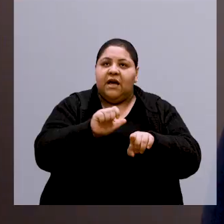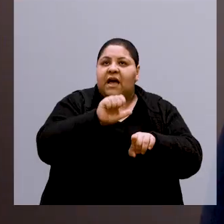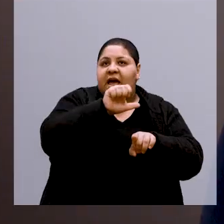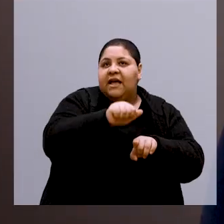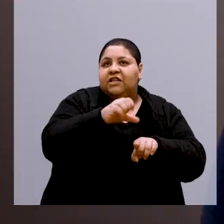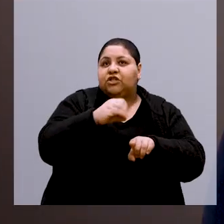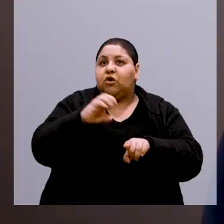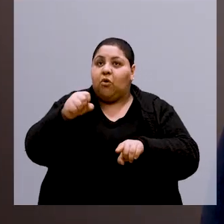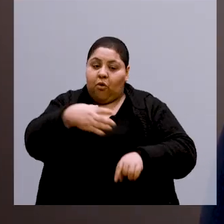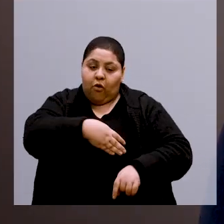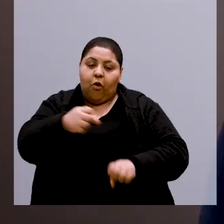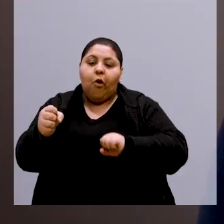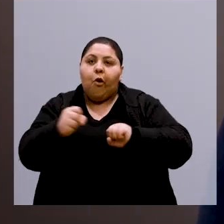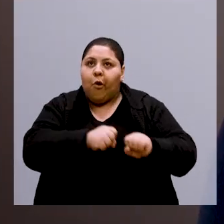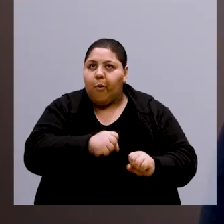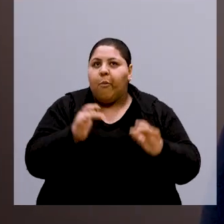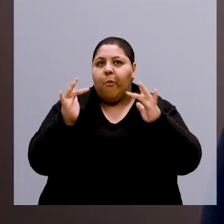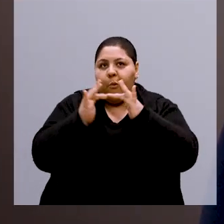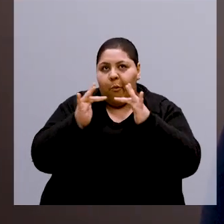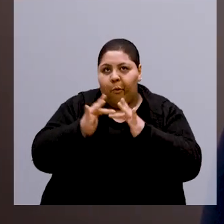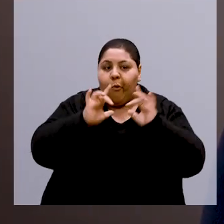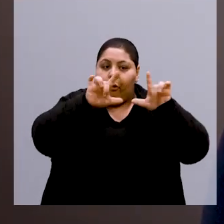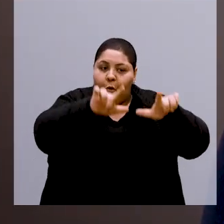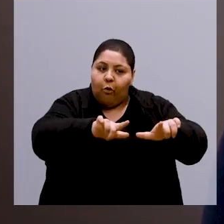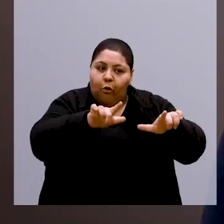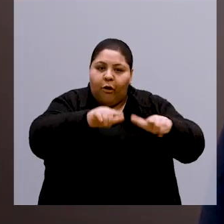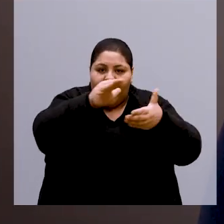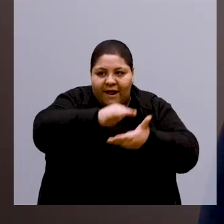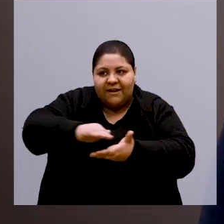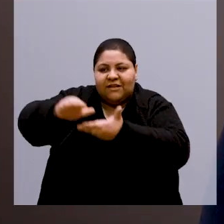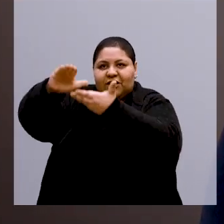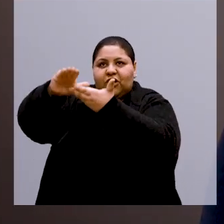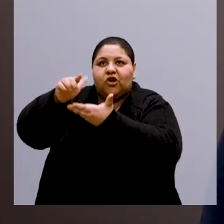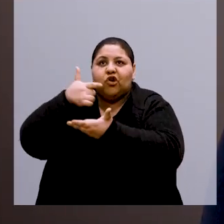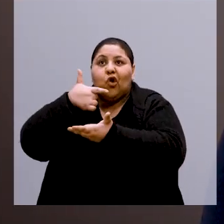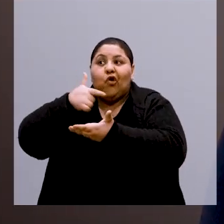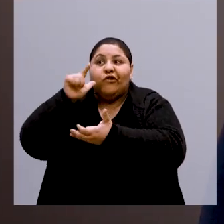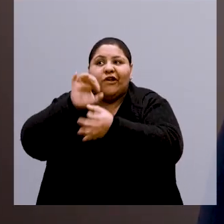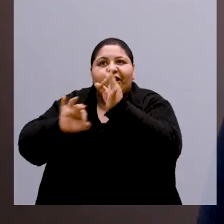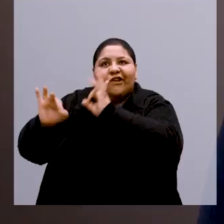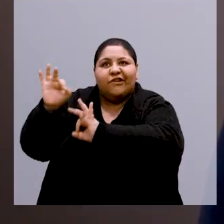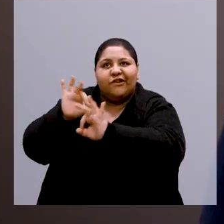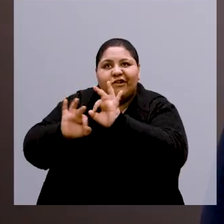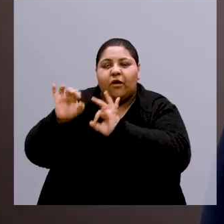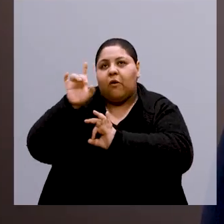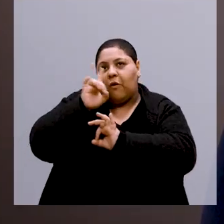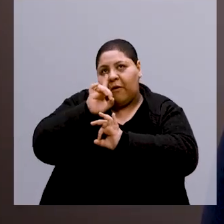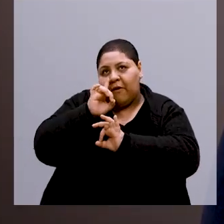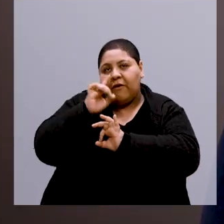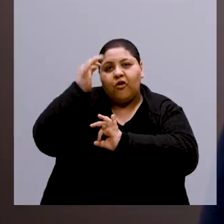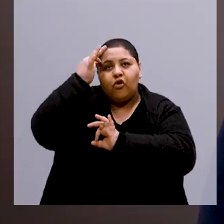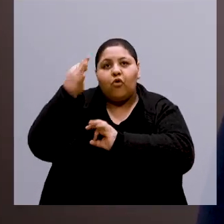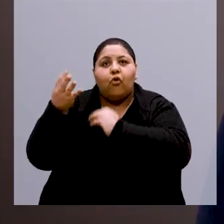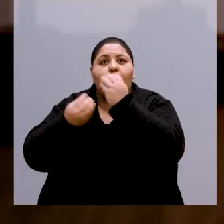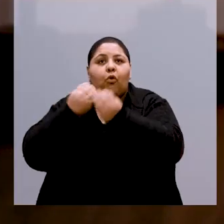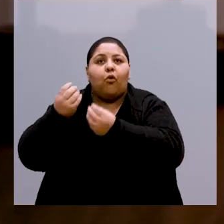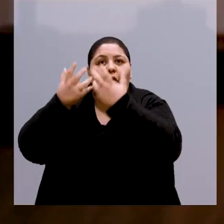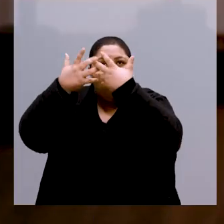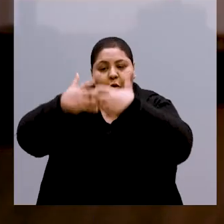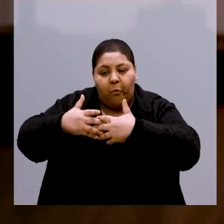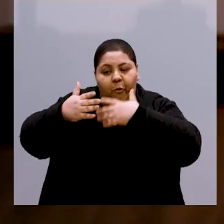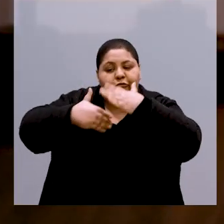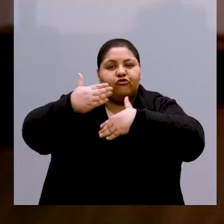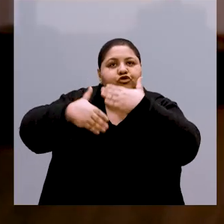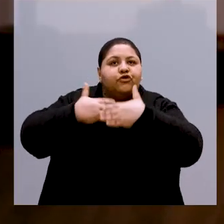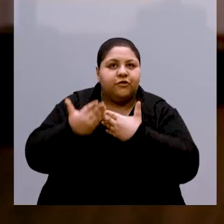se as mães tiverem dúvidas, podem entrar em contato com o próprio banco de leite ou com o SOS Amamentação. A gente consegue organizar com que essa mãe entenda